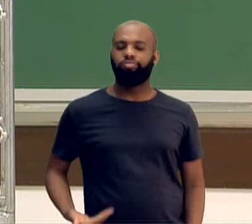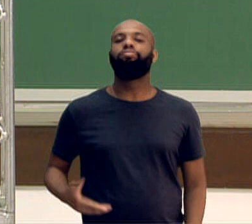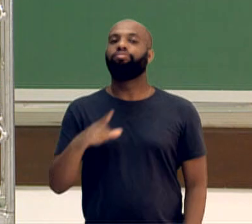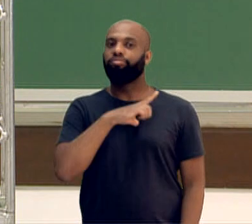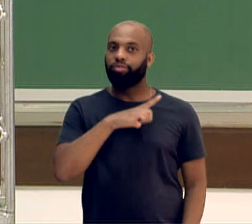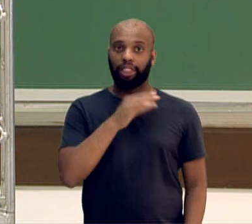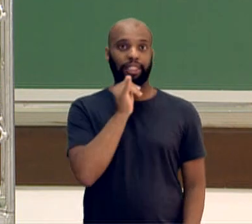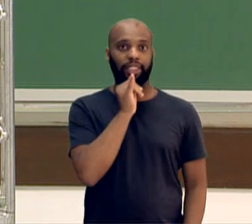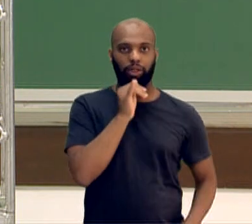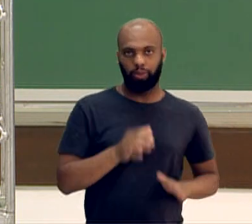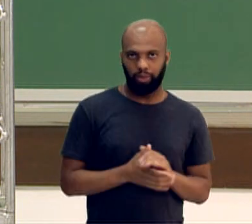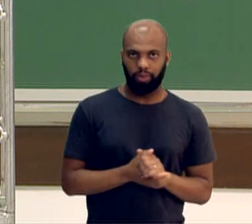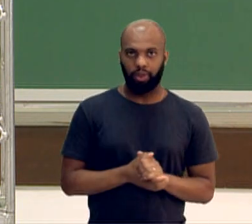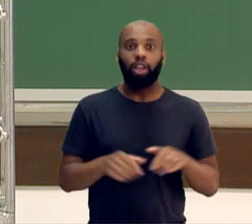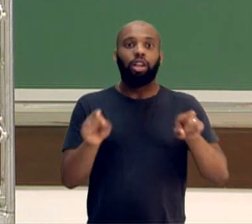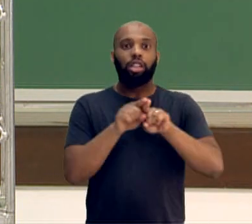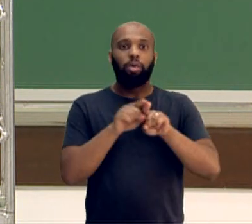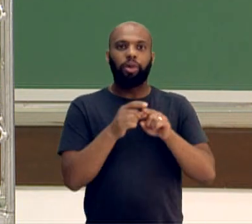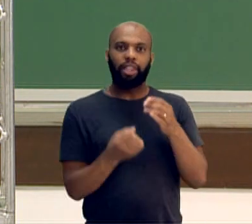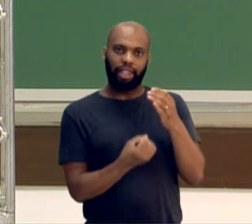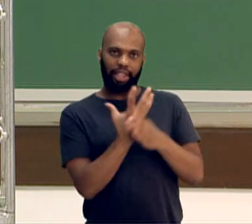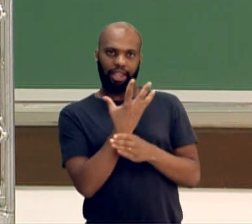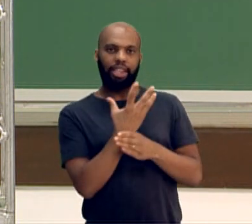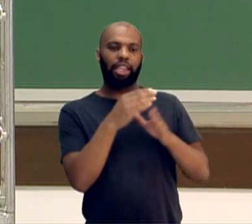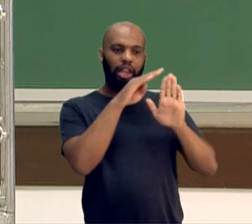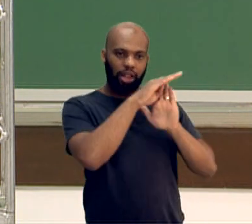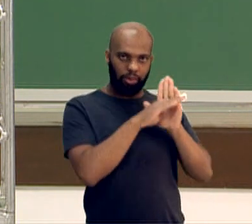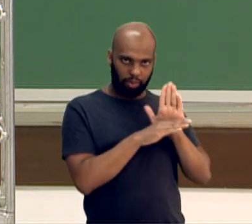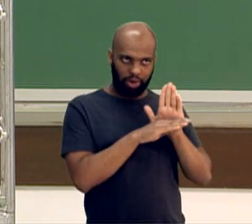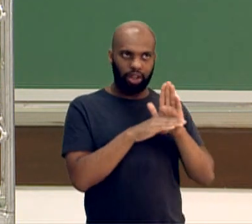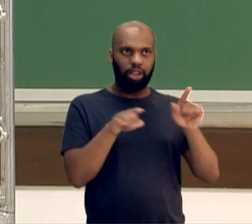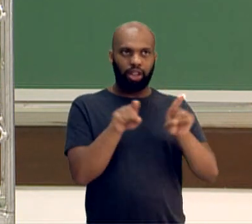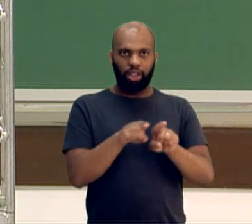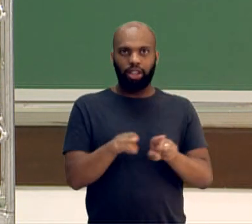né? Ou então eu crio ali o programa, né,